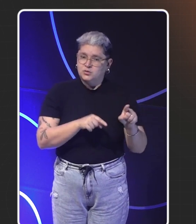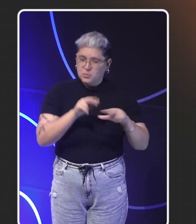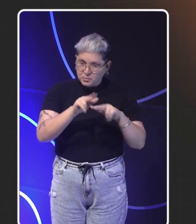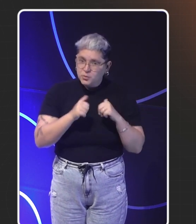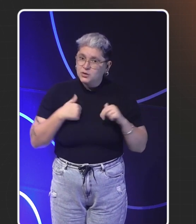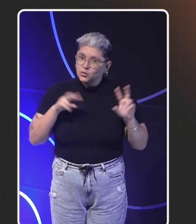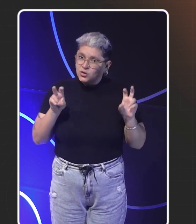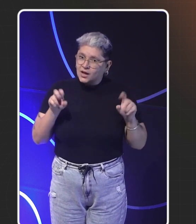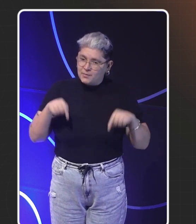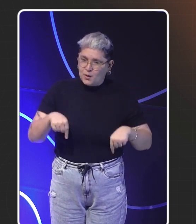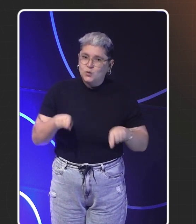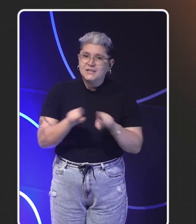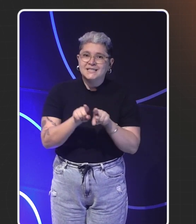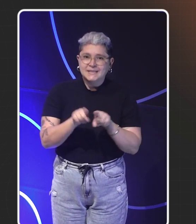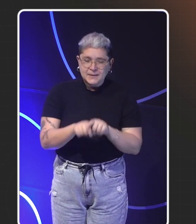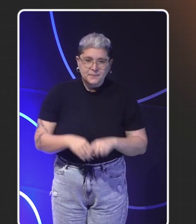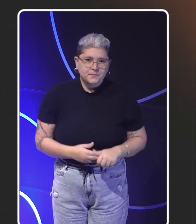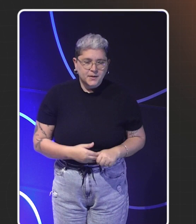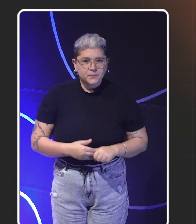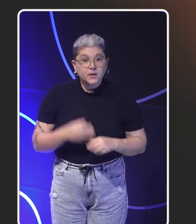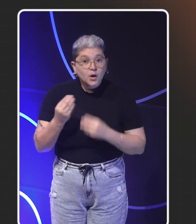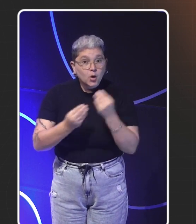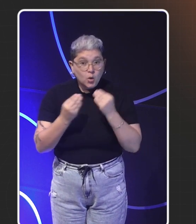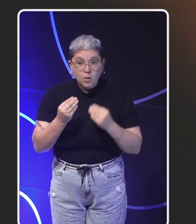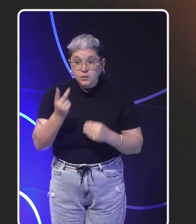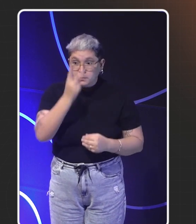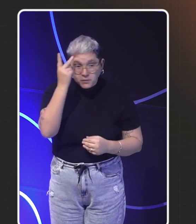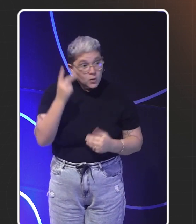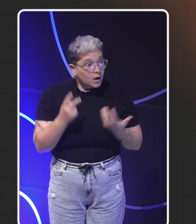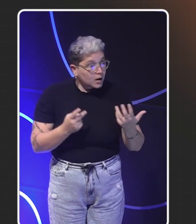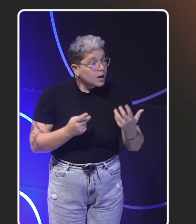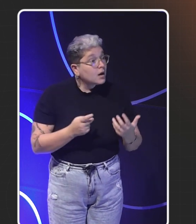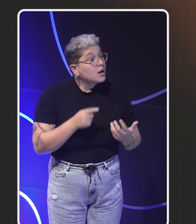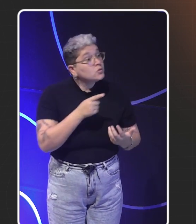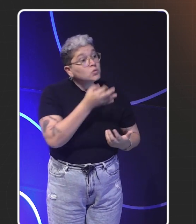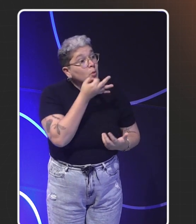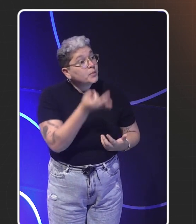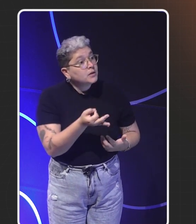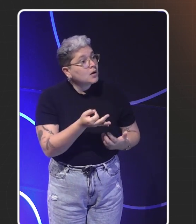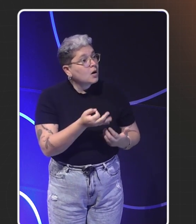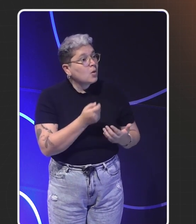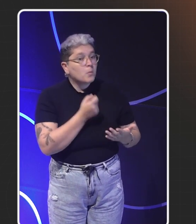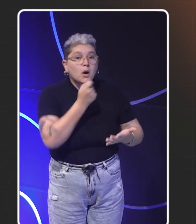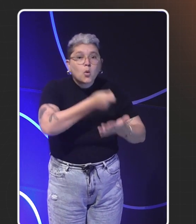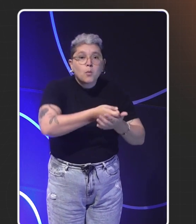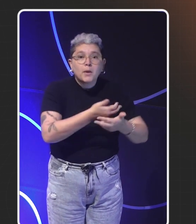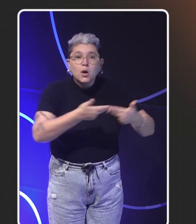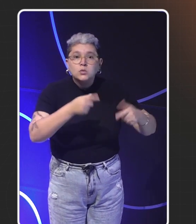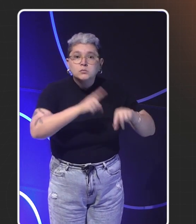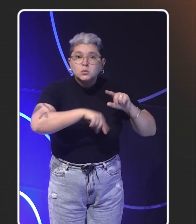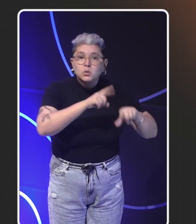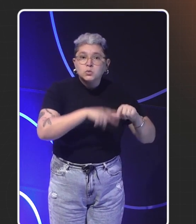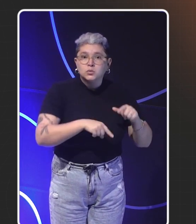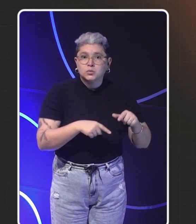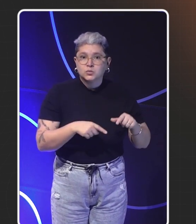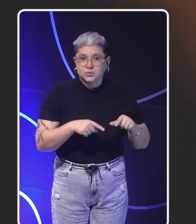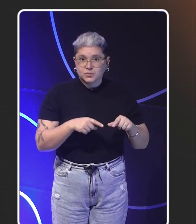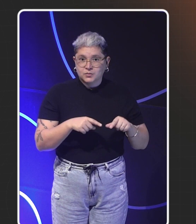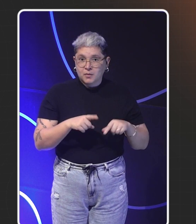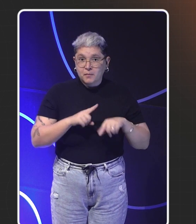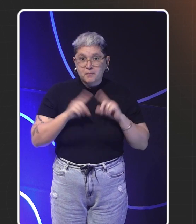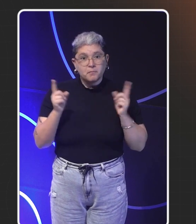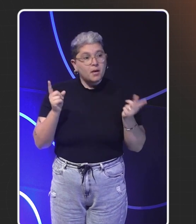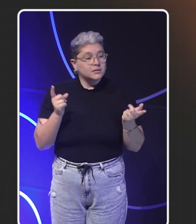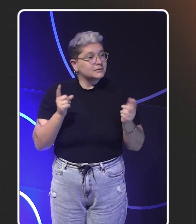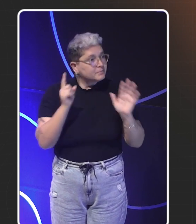para hoje, de como as pessoas querem escutar a opinião dela antes de comprar um produto, um serviço, sempre está perguntando para ela como que é